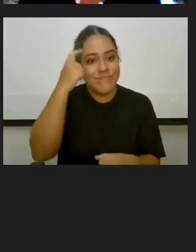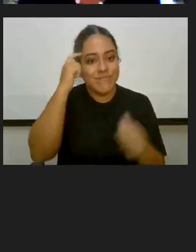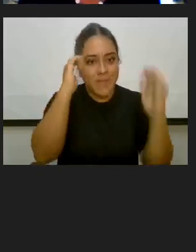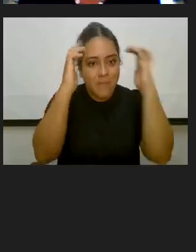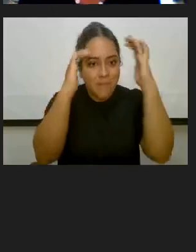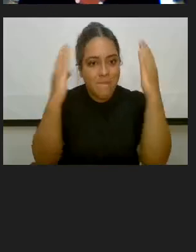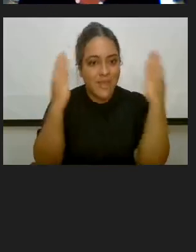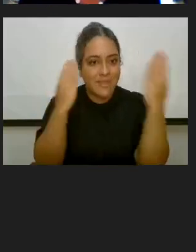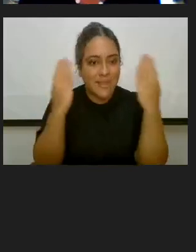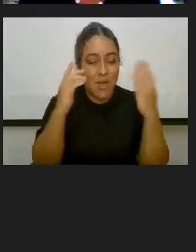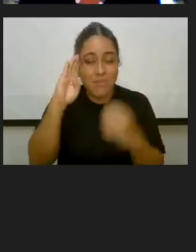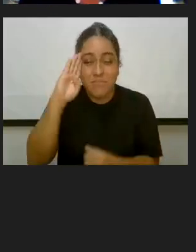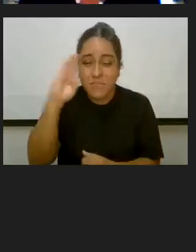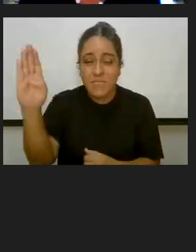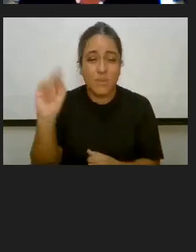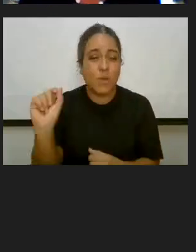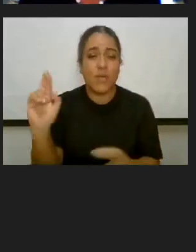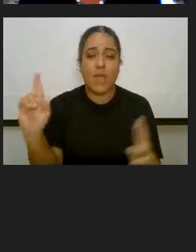relacional.